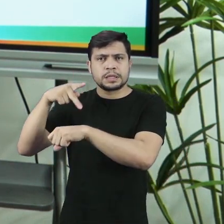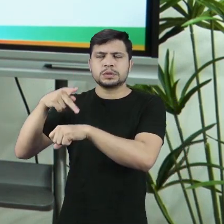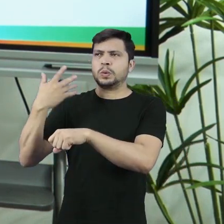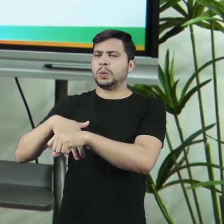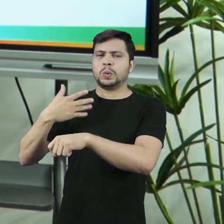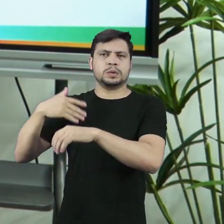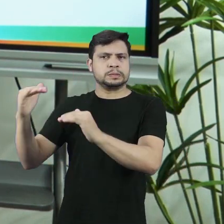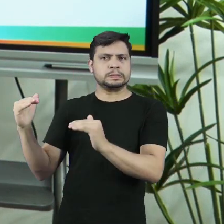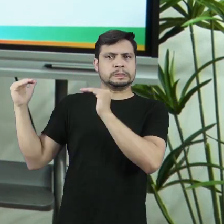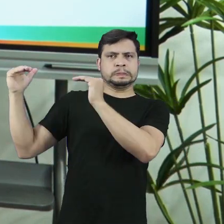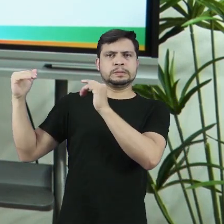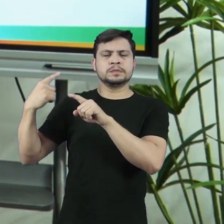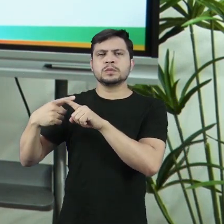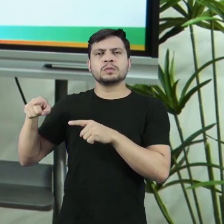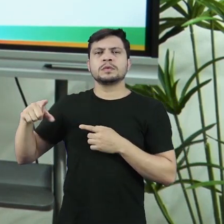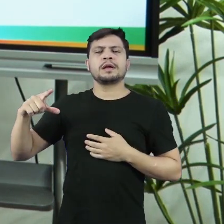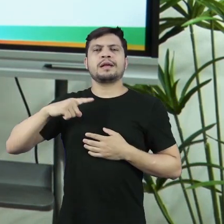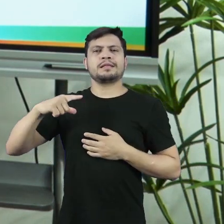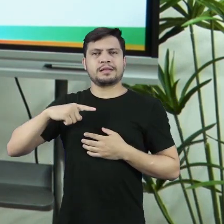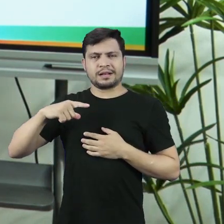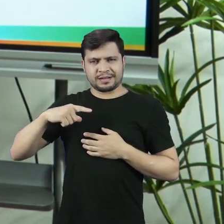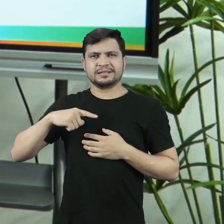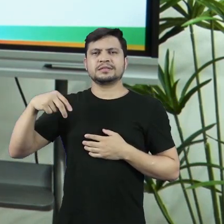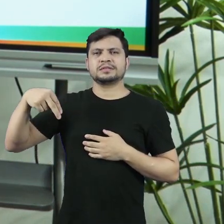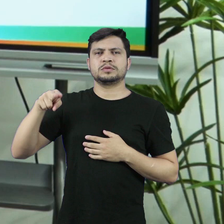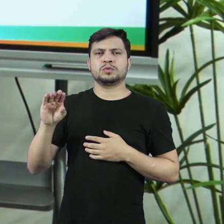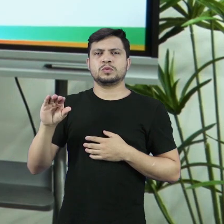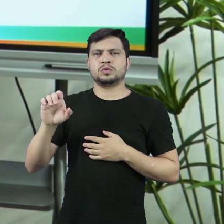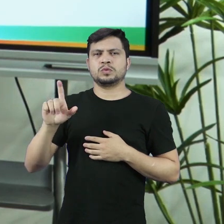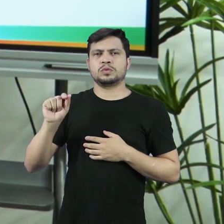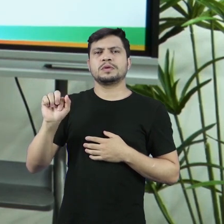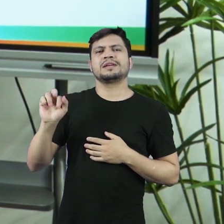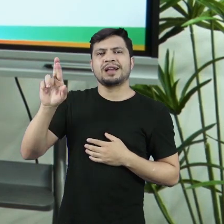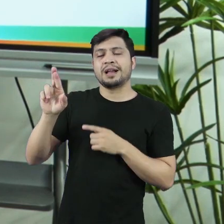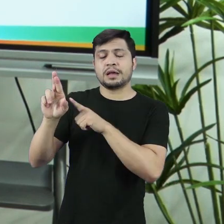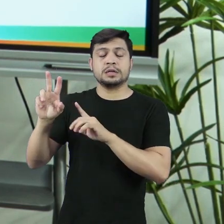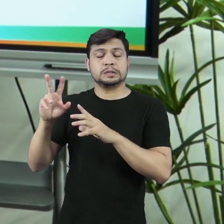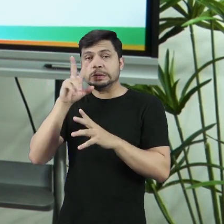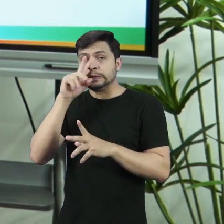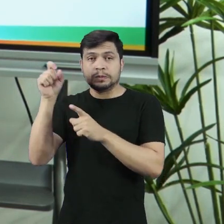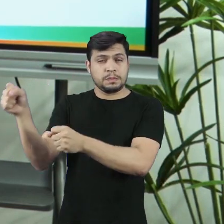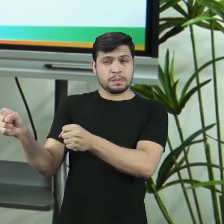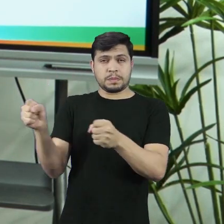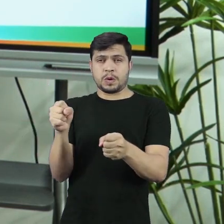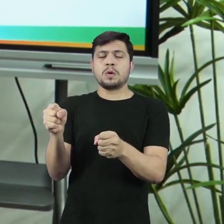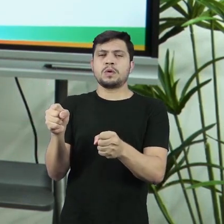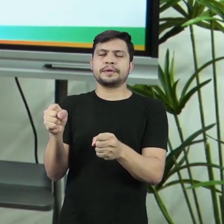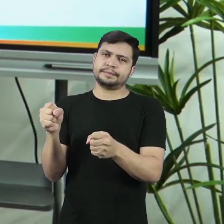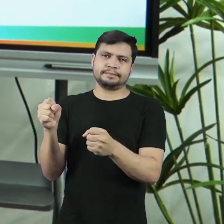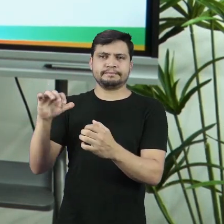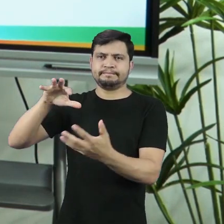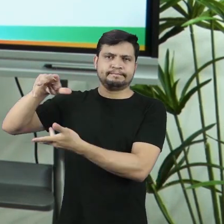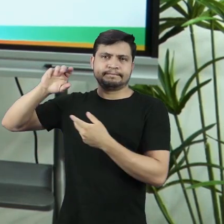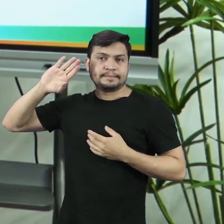importante nesse cenário pós-guerra. Torna os Estados Unidos um dos principais países de potência bélica no mundo. Entretanto,